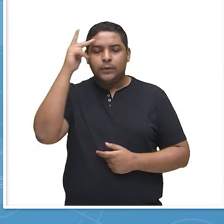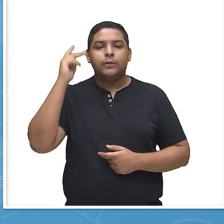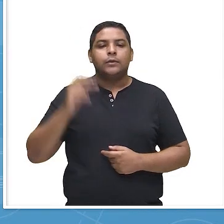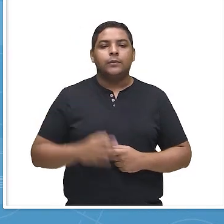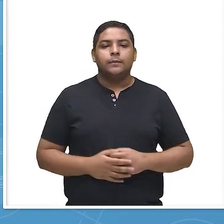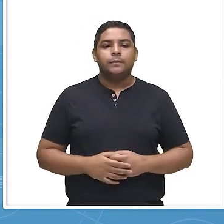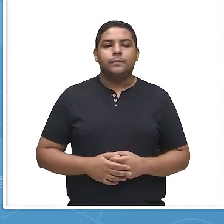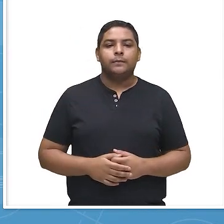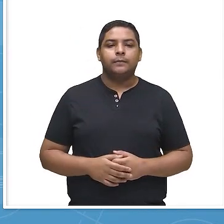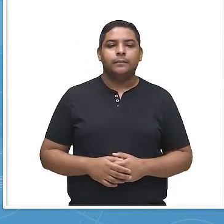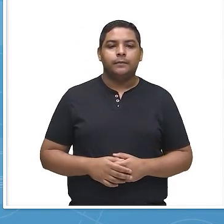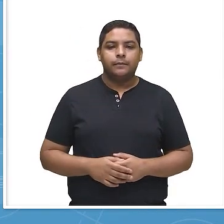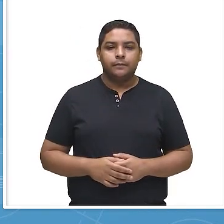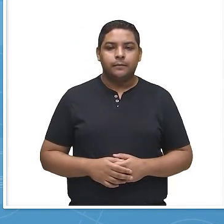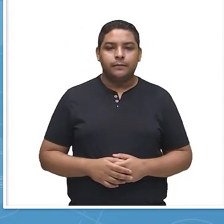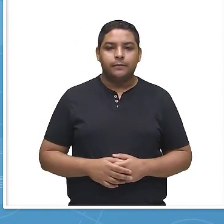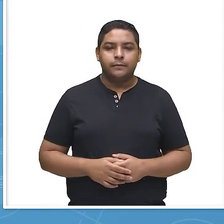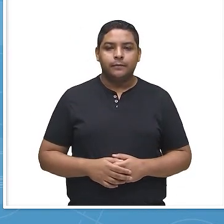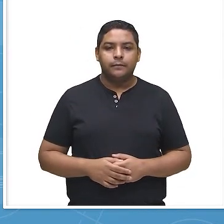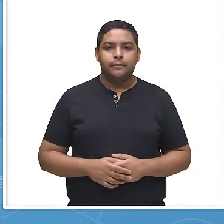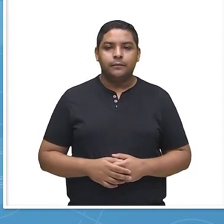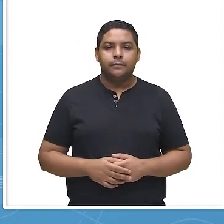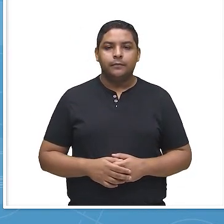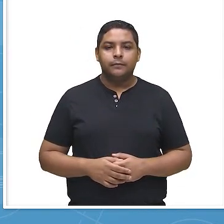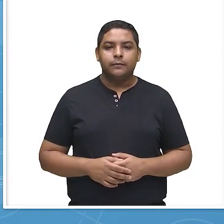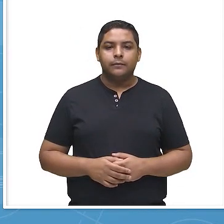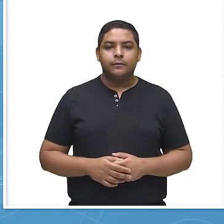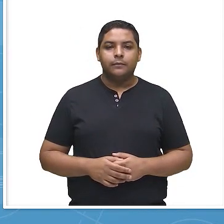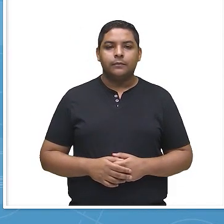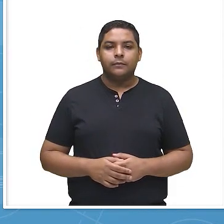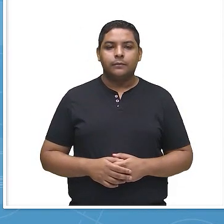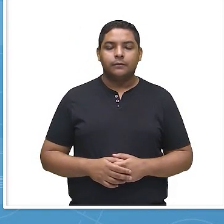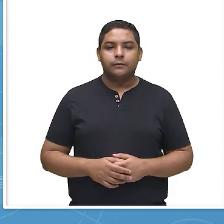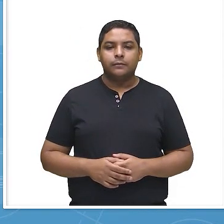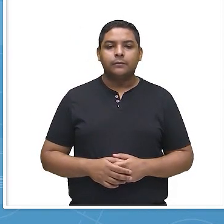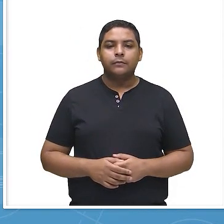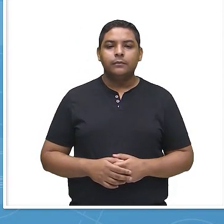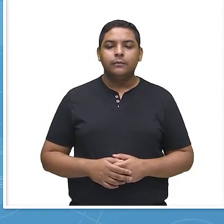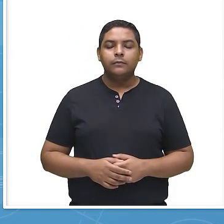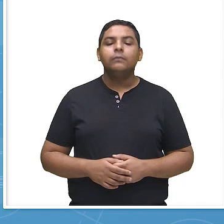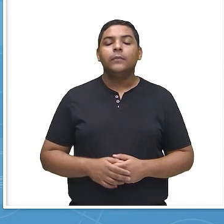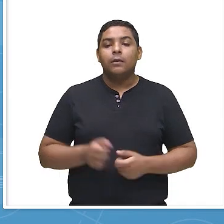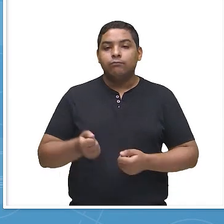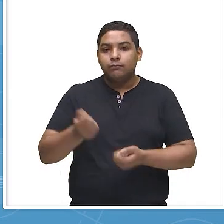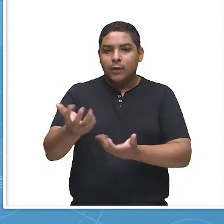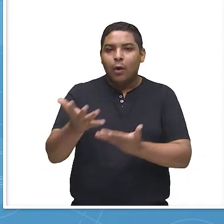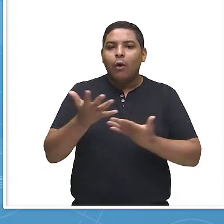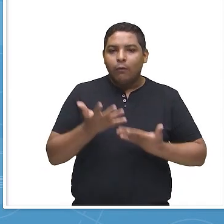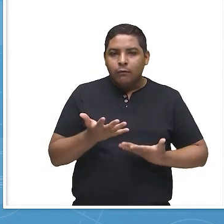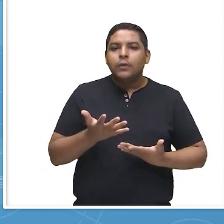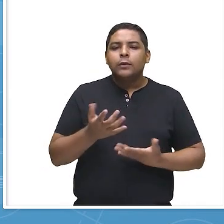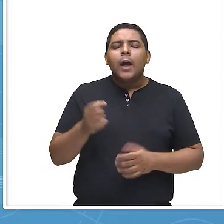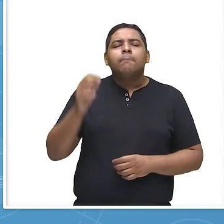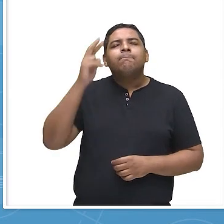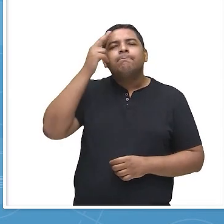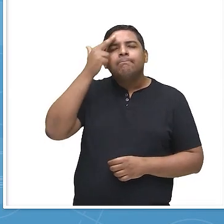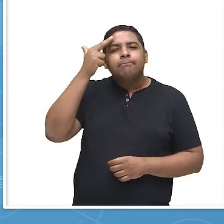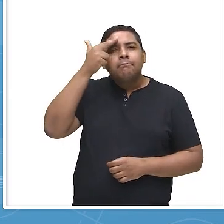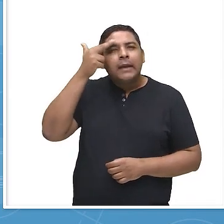paisagem. Isso acontece em vários lugares do mundo. Mais uma vez eu convido você a